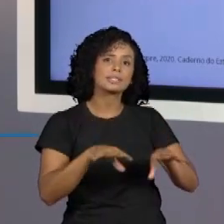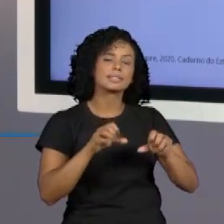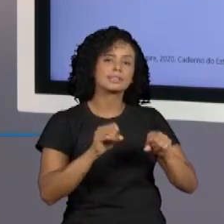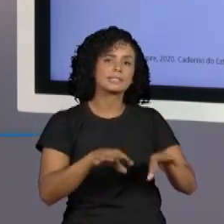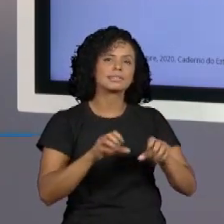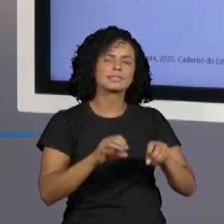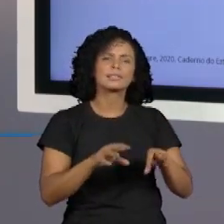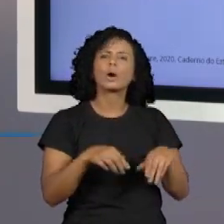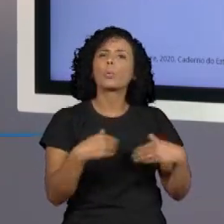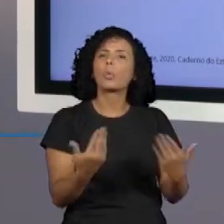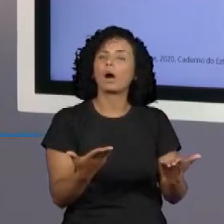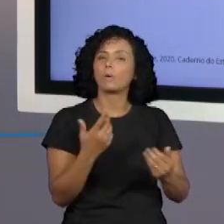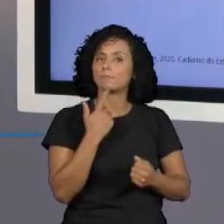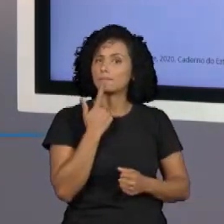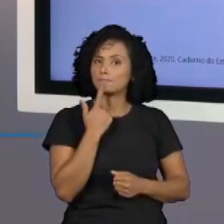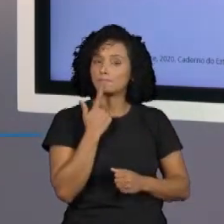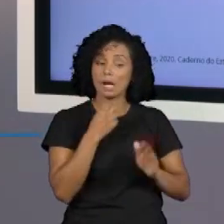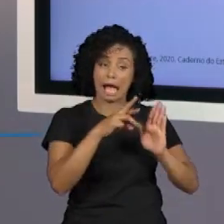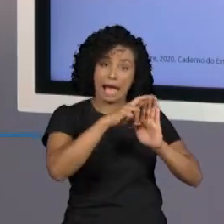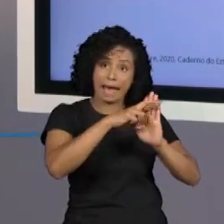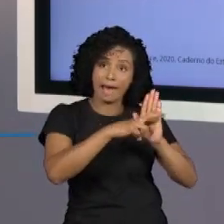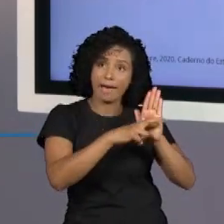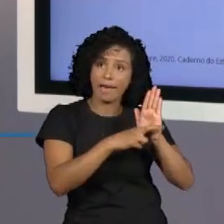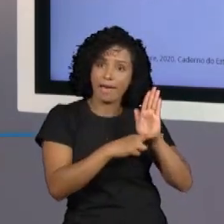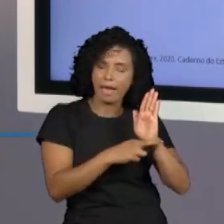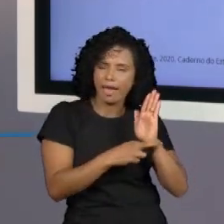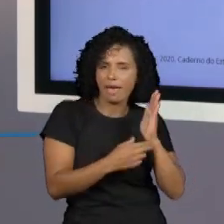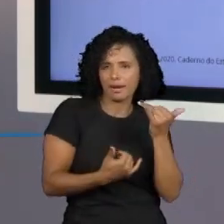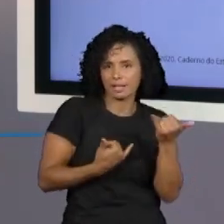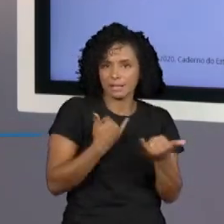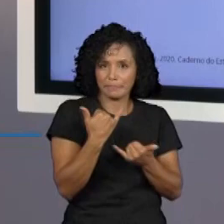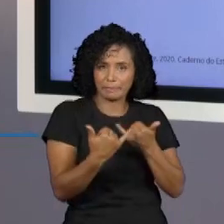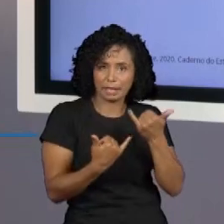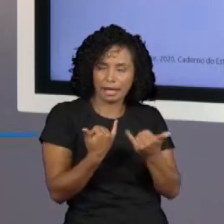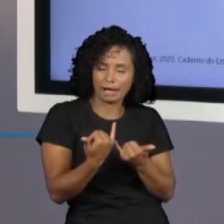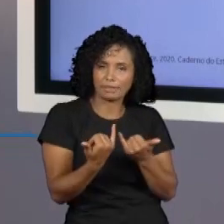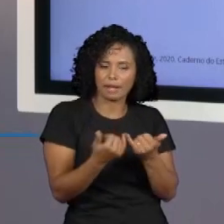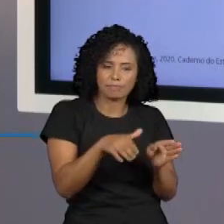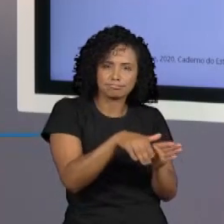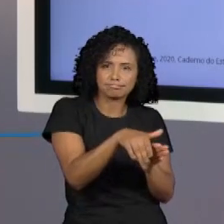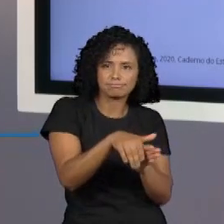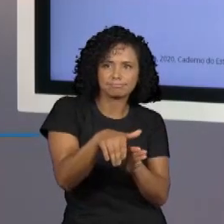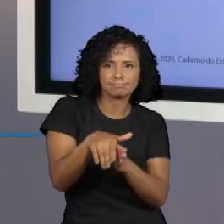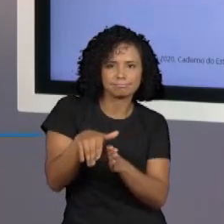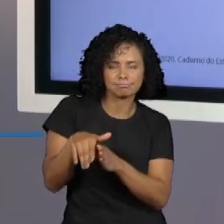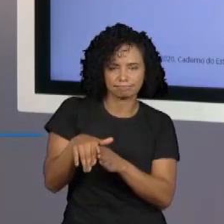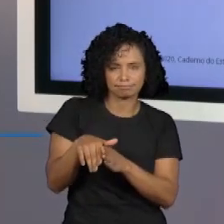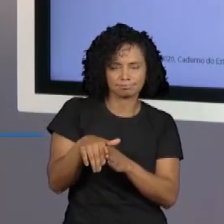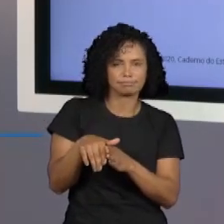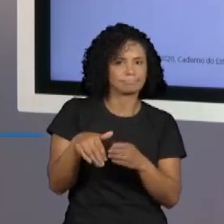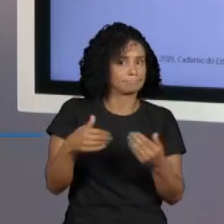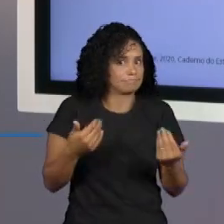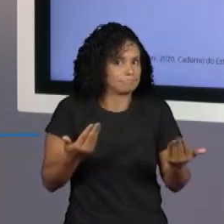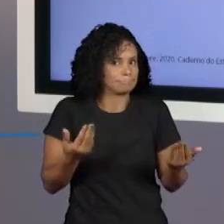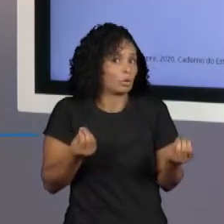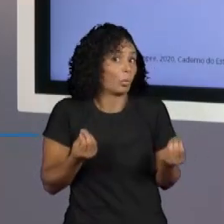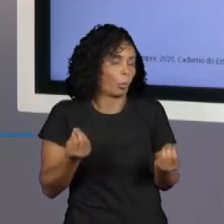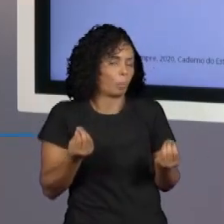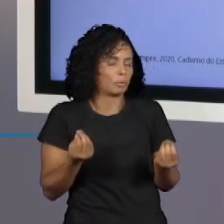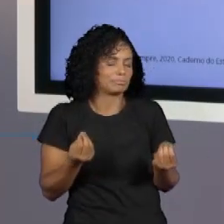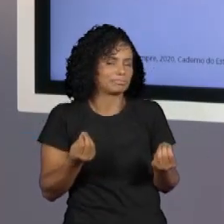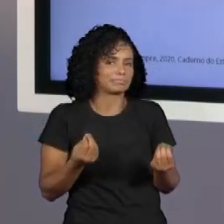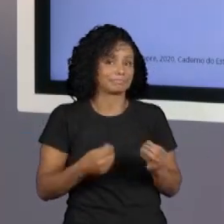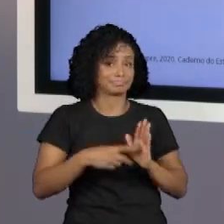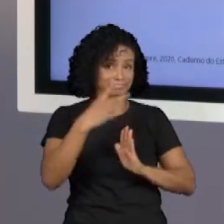instruindo as regras da brincadeira, o modo como brincar? Vocês conseguiram identificar? Vamos ler algumas partes importantes